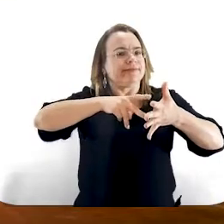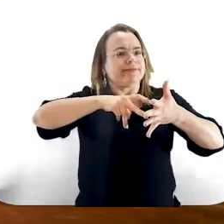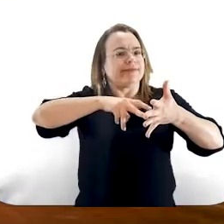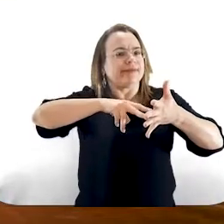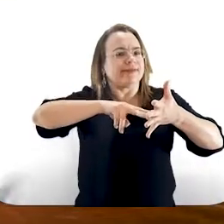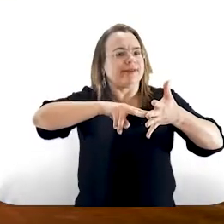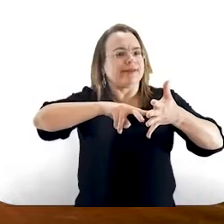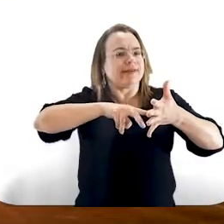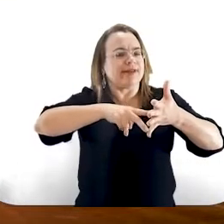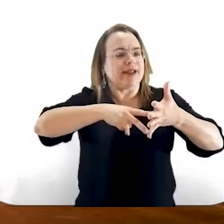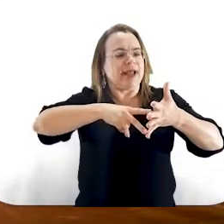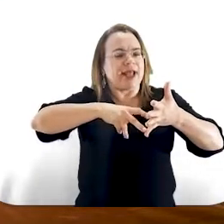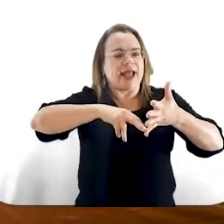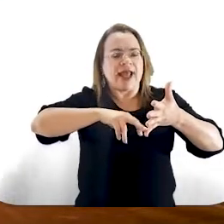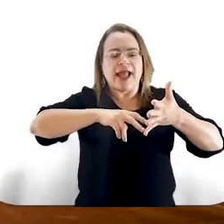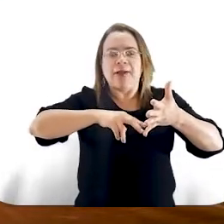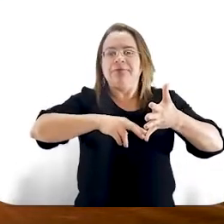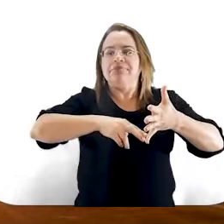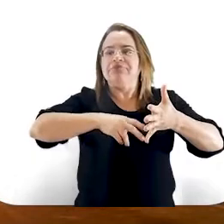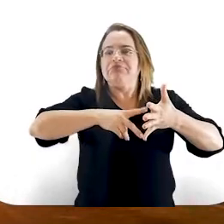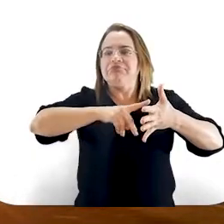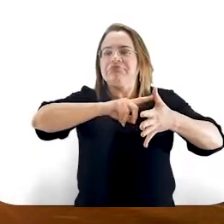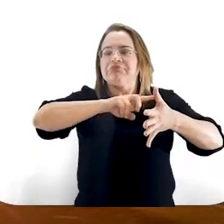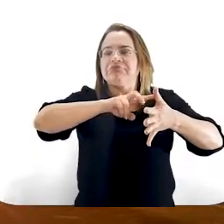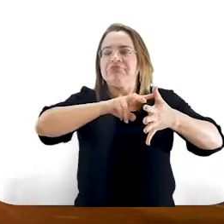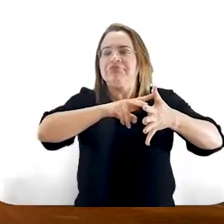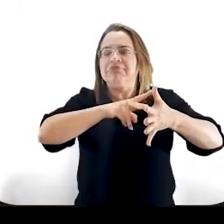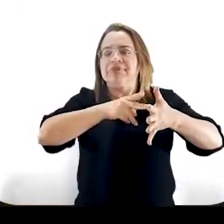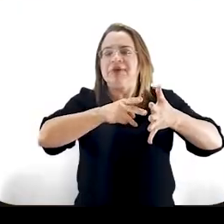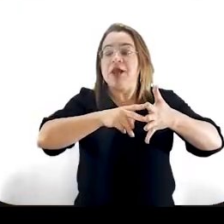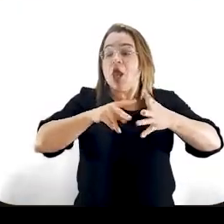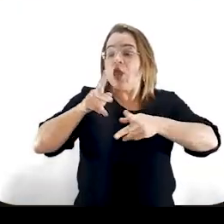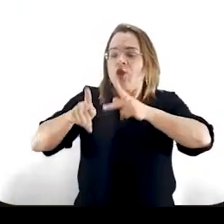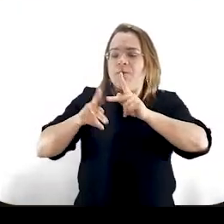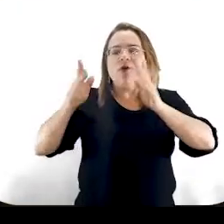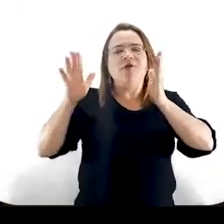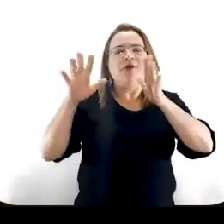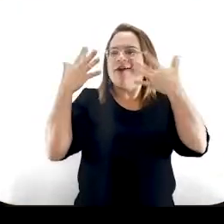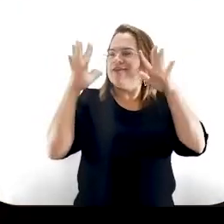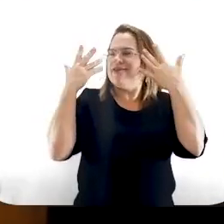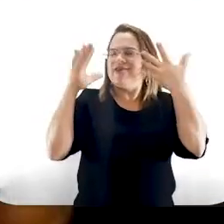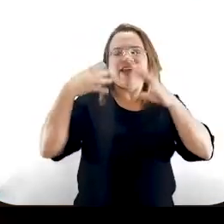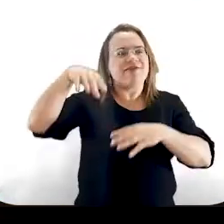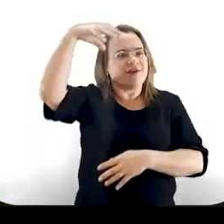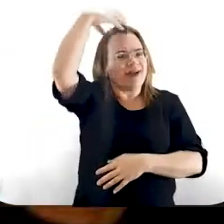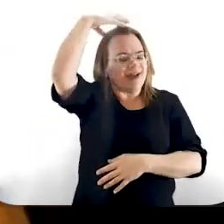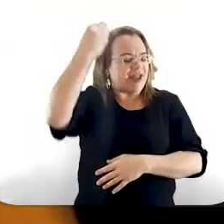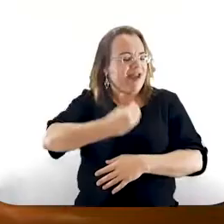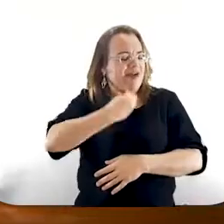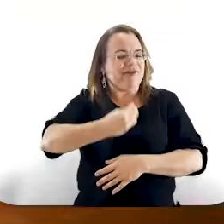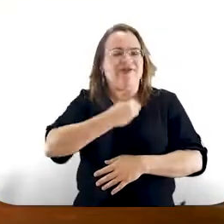majestoso, e a cada batente que ele descia, o povo aplaudia. Viva o rei! Viva o